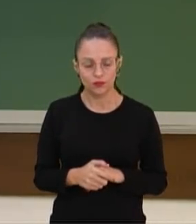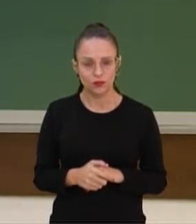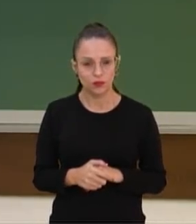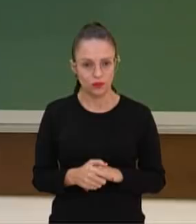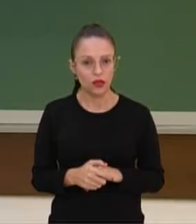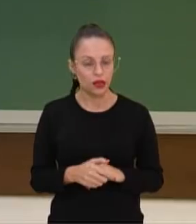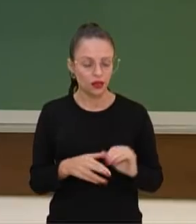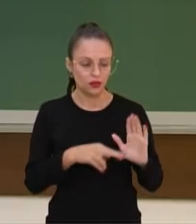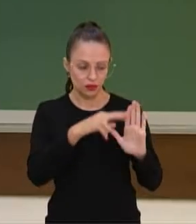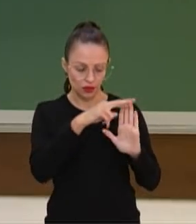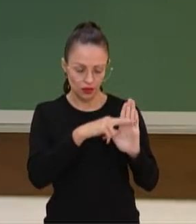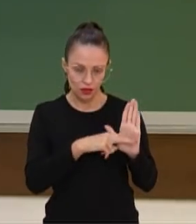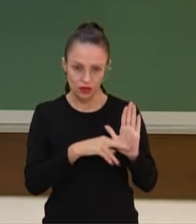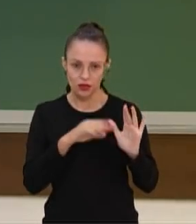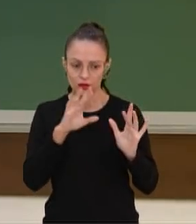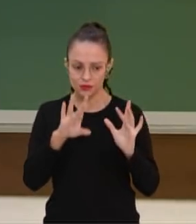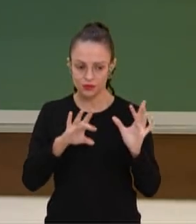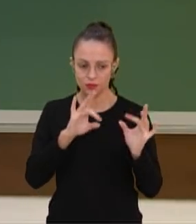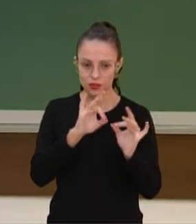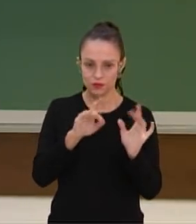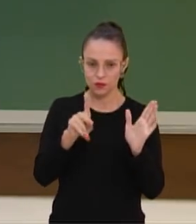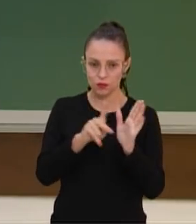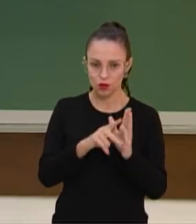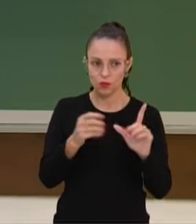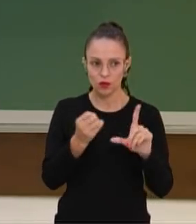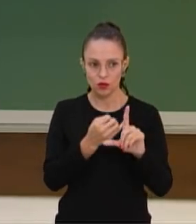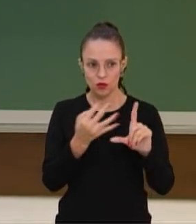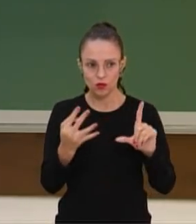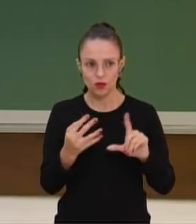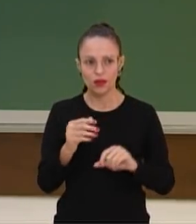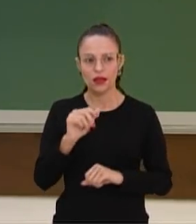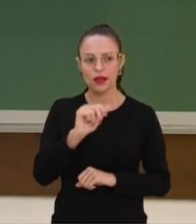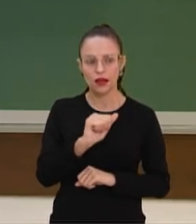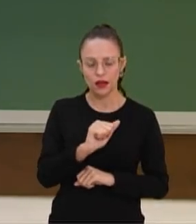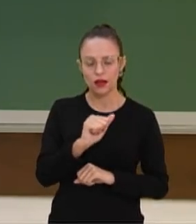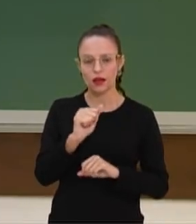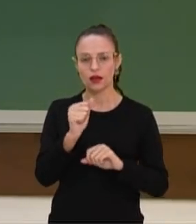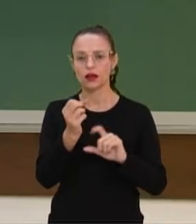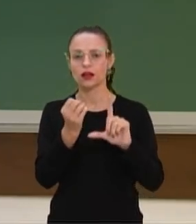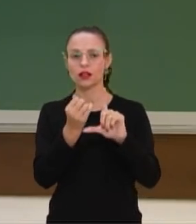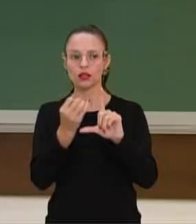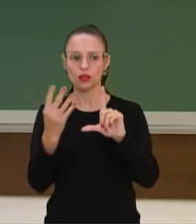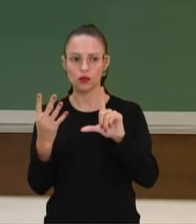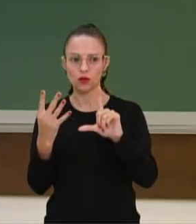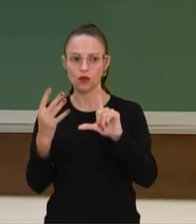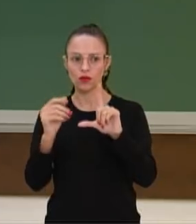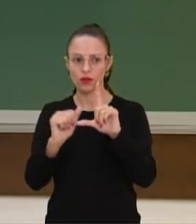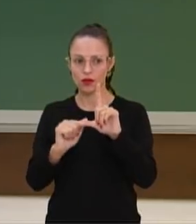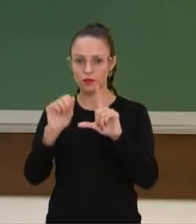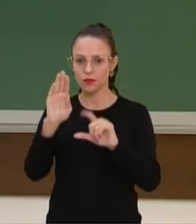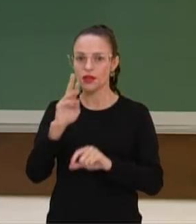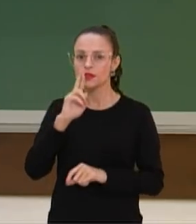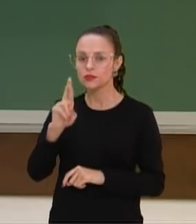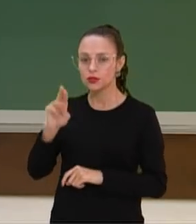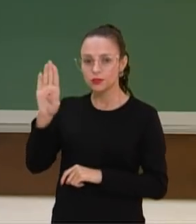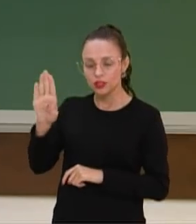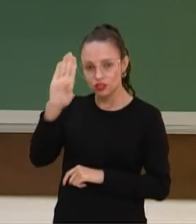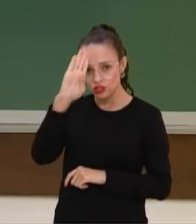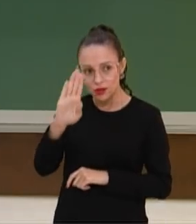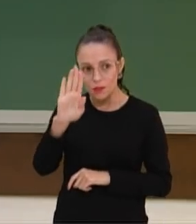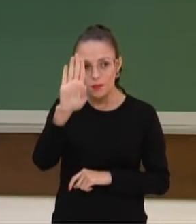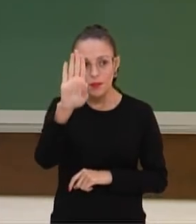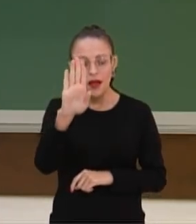casos especiais de logaritmo, claro, né? O A elevado a log de B na base A tem resultado B direto. Mas